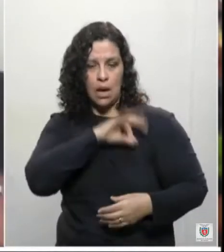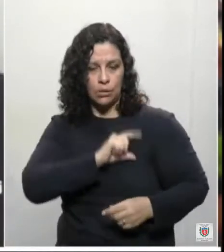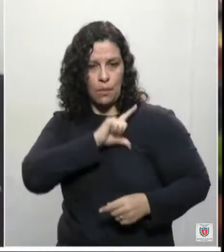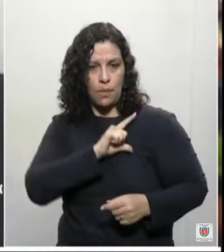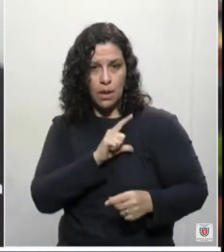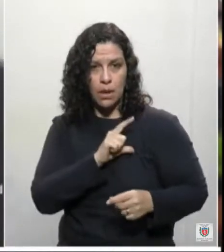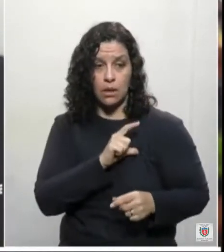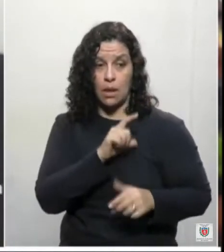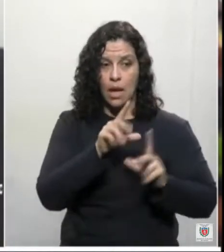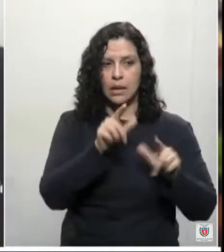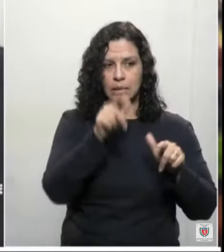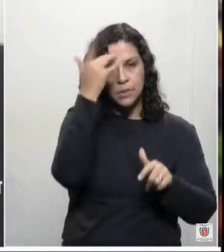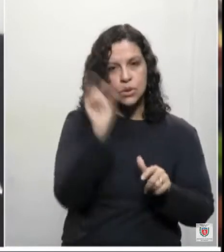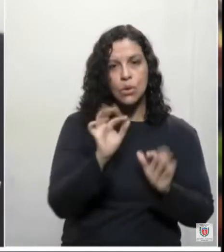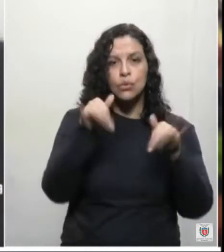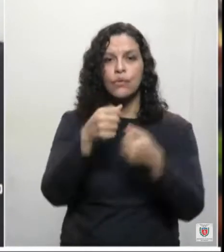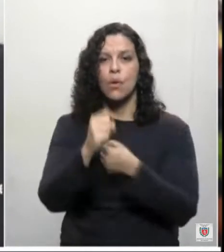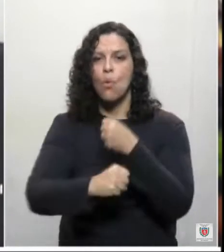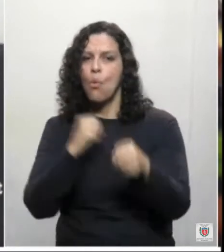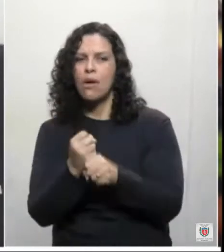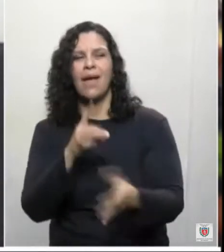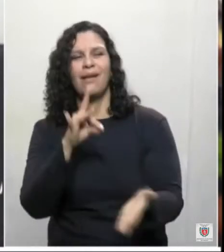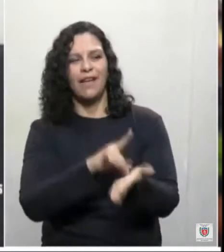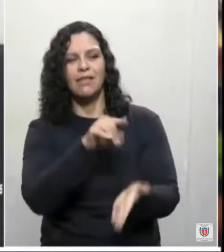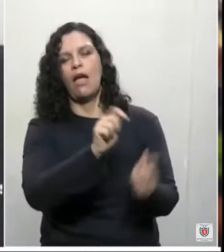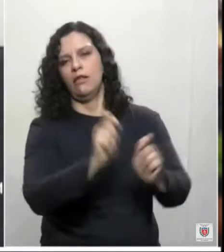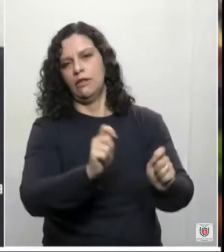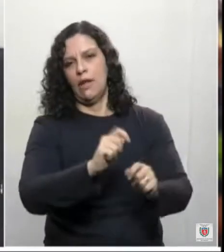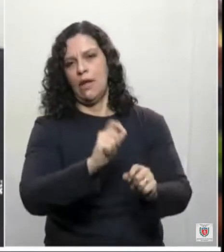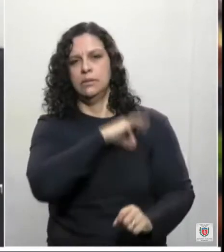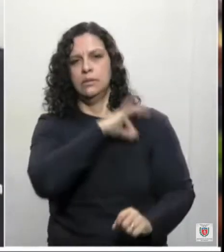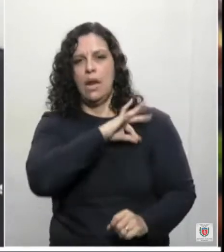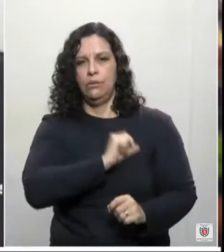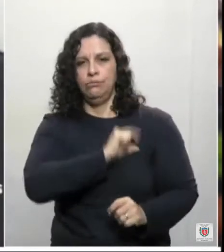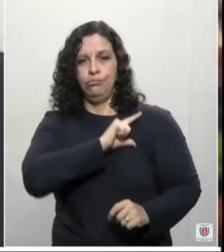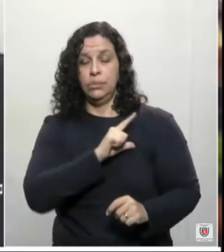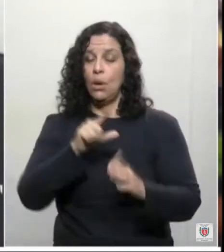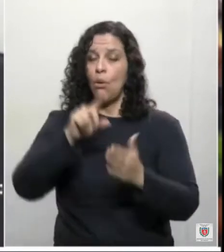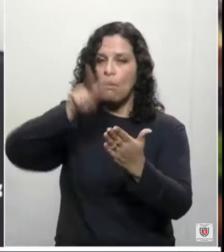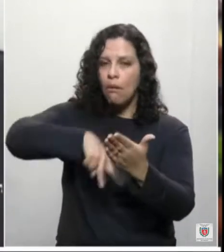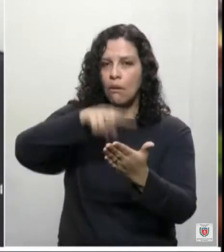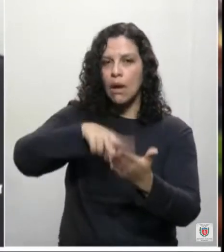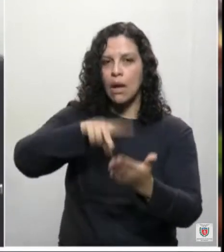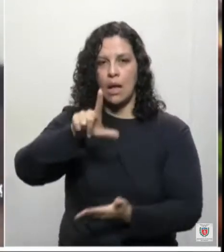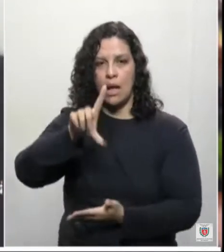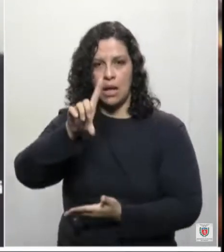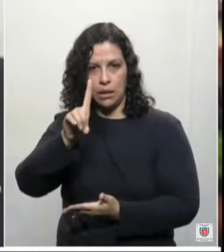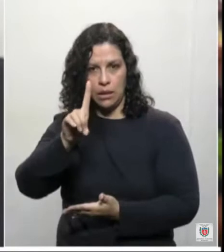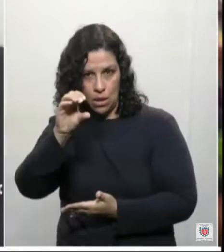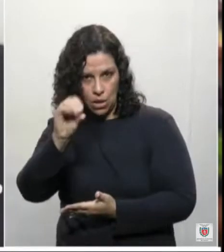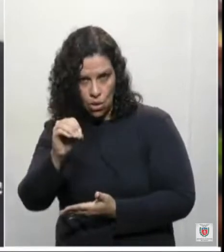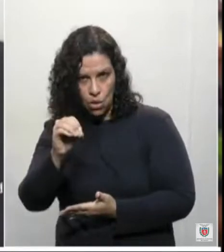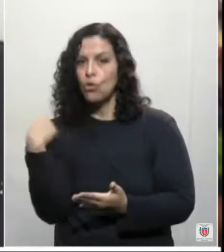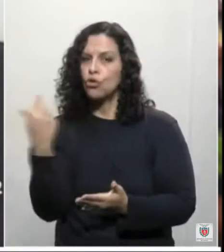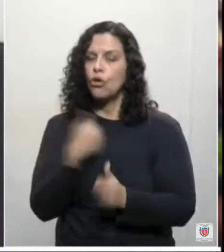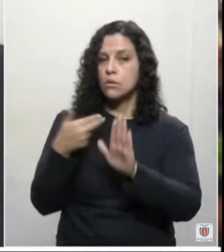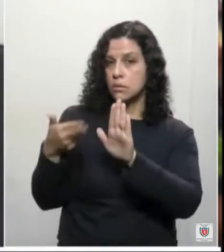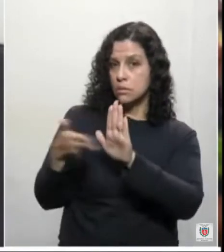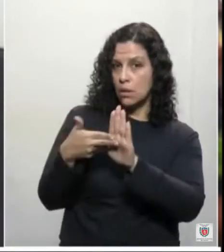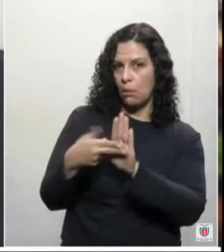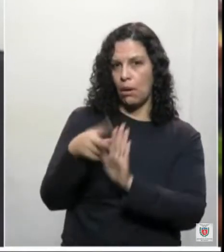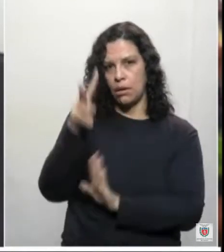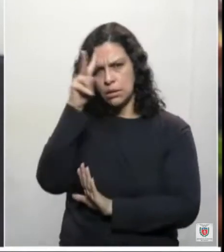no final do ano confirmou. Eu me deparei, presidente, ao ler a LDO, que está previsto fazer emendas na